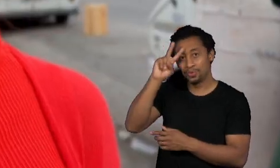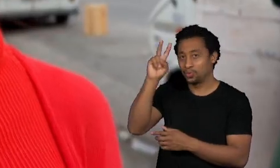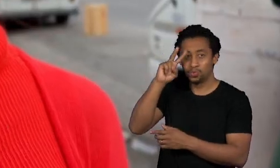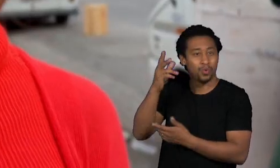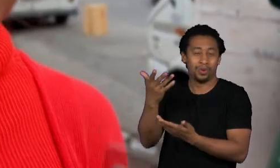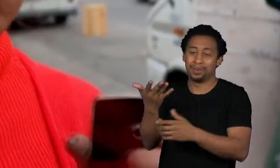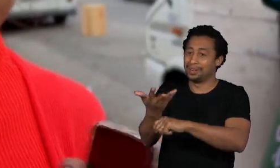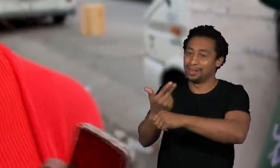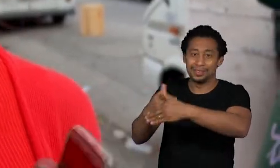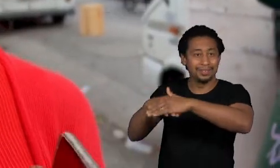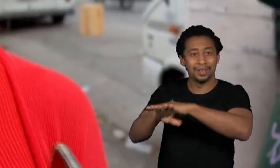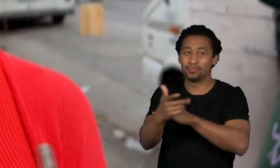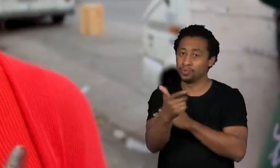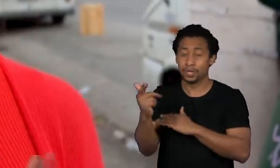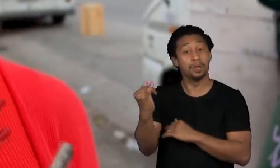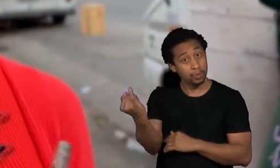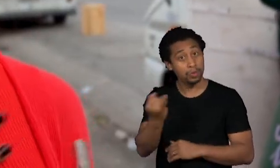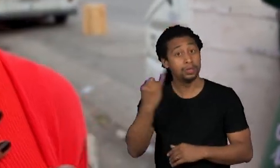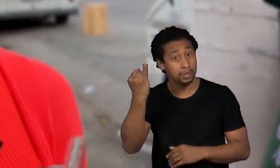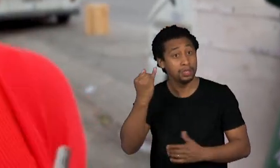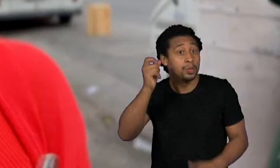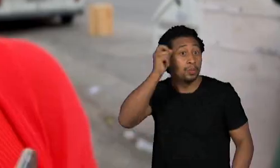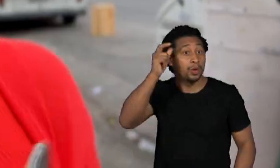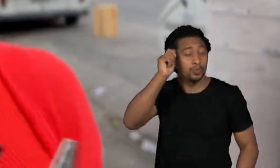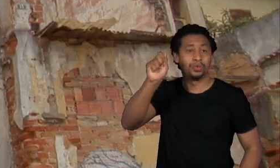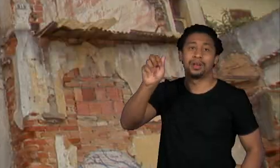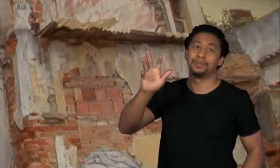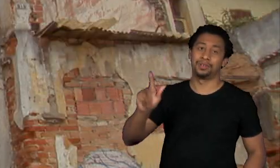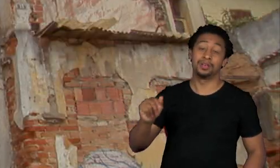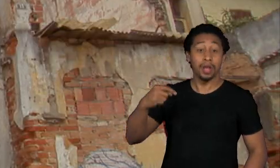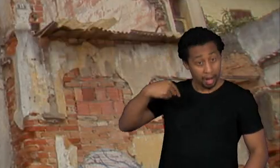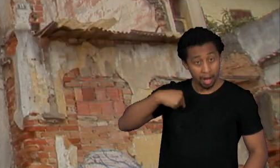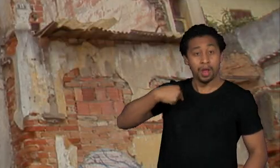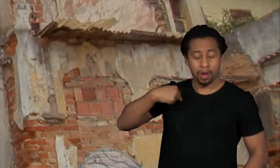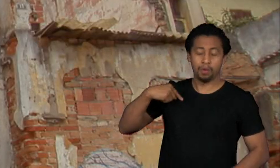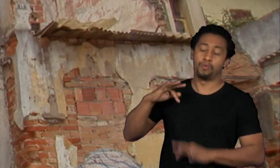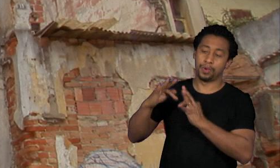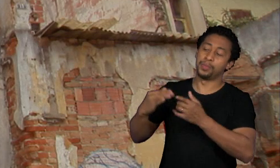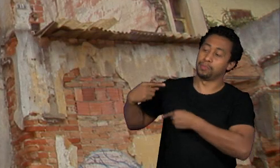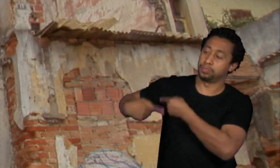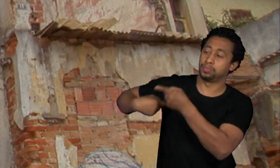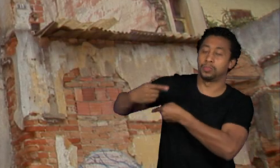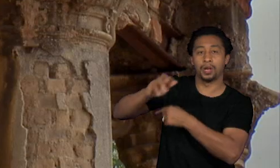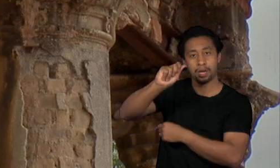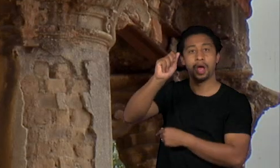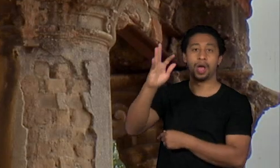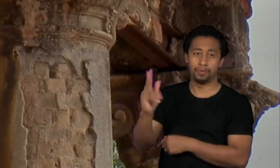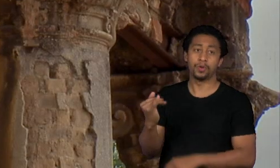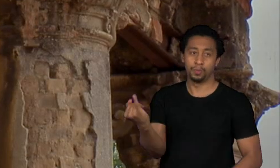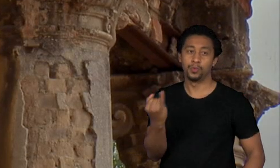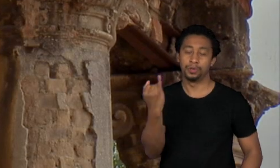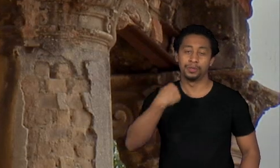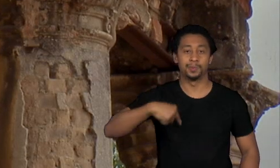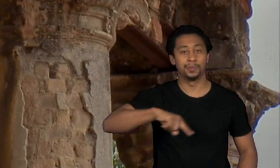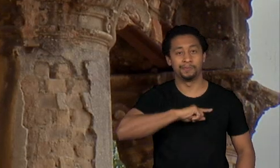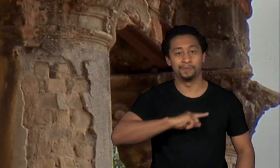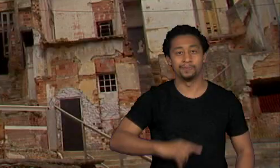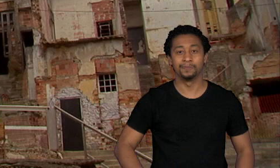muito importante para a cultura africana, porque a minha descendência é africana, então acho que isso é muito válido pra gente.